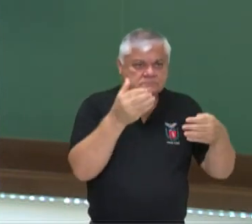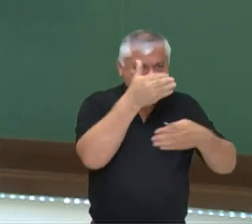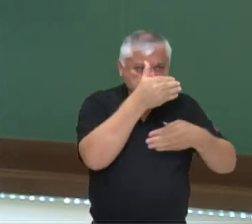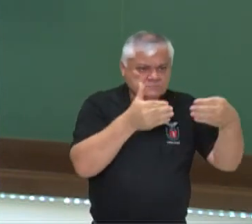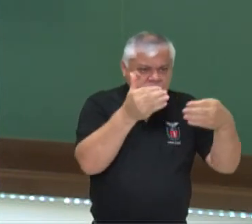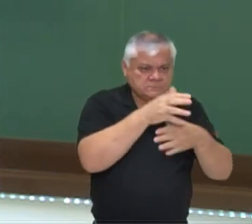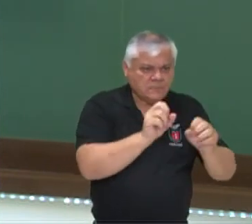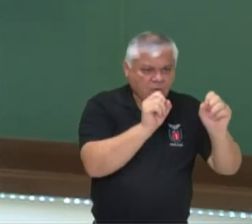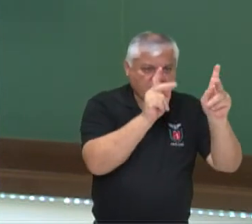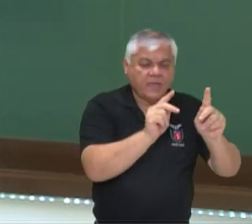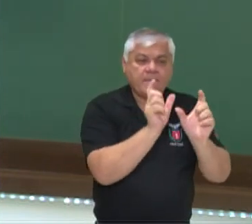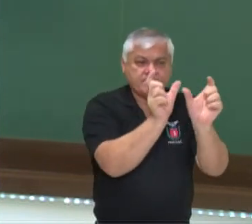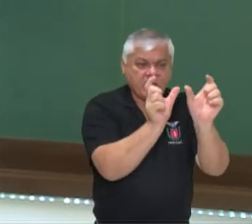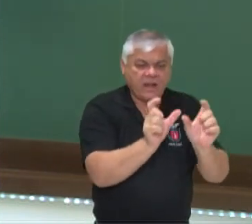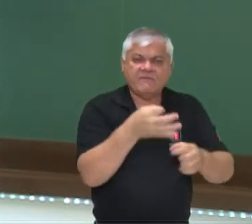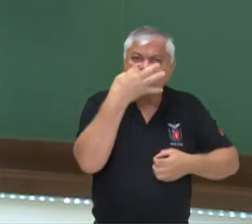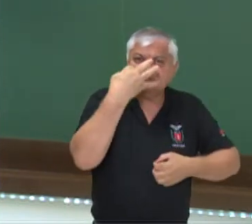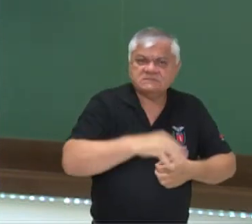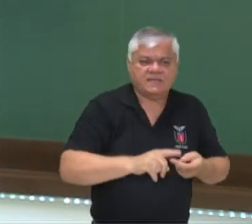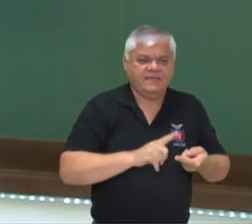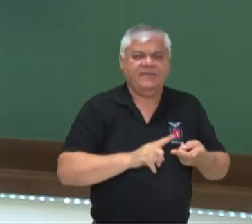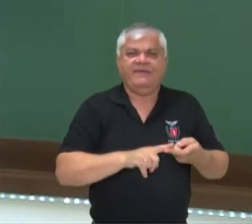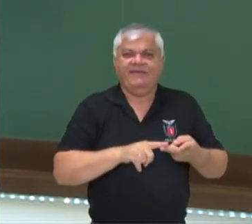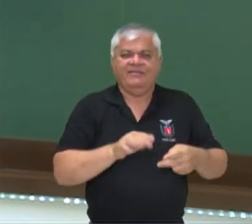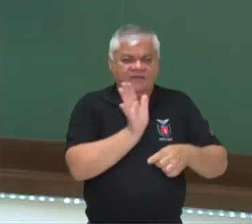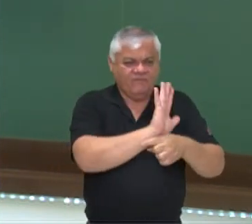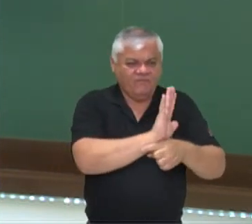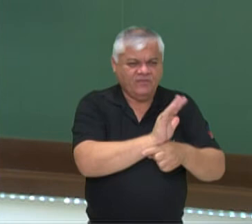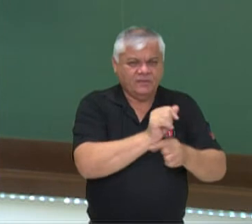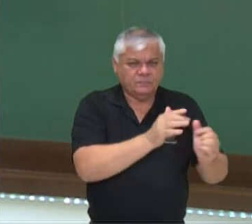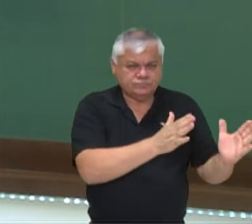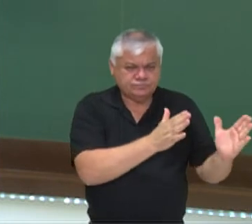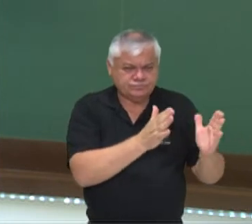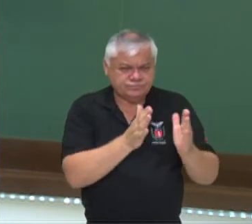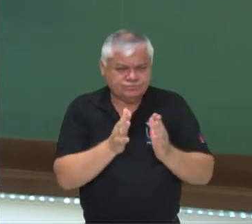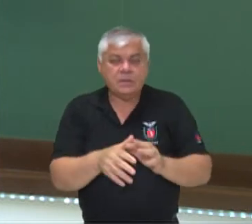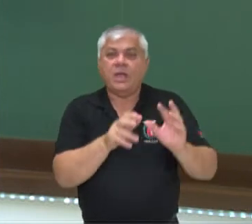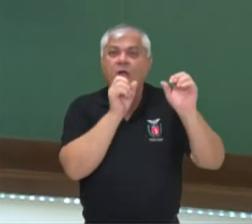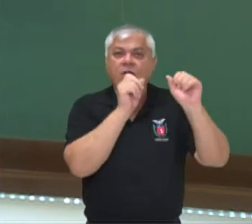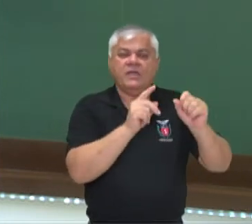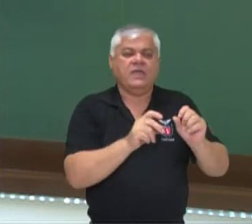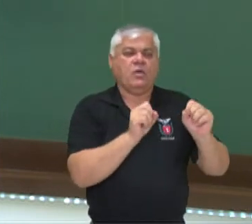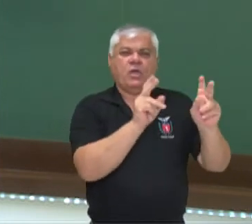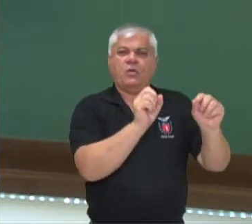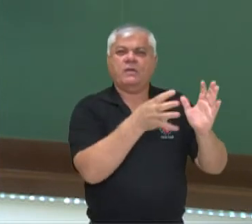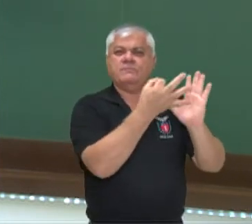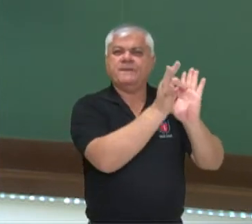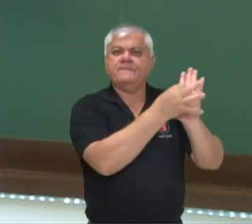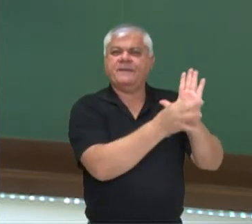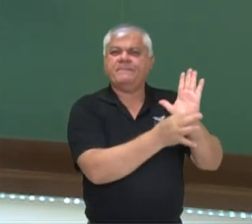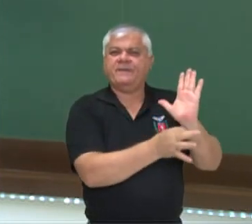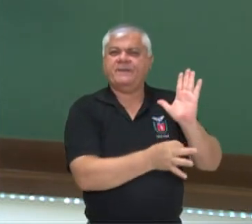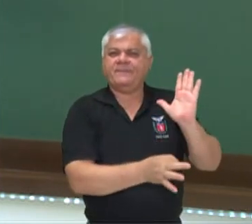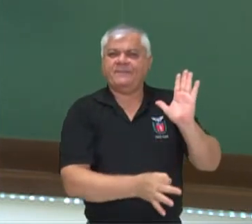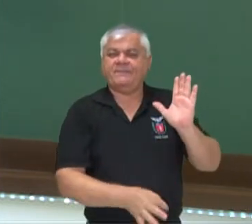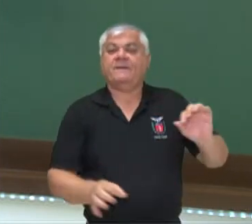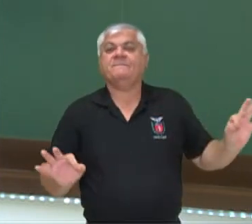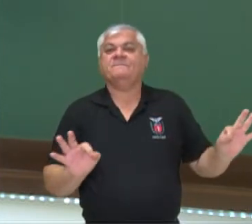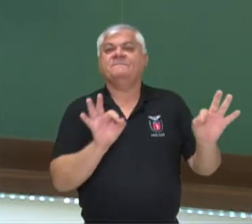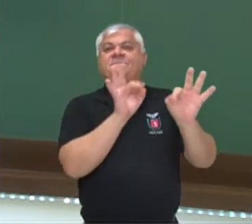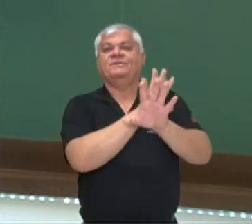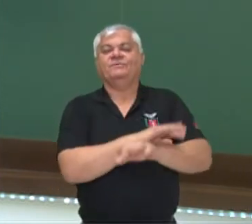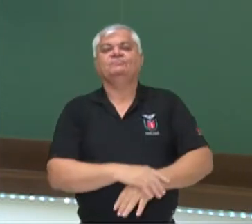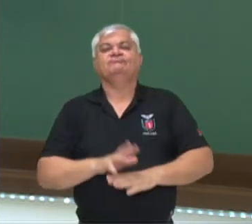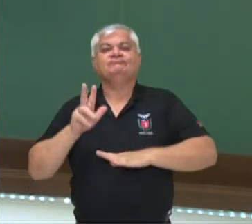som, né? Sugiro que você tenha uma cópia dessa projeção, desse seu discurso, caso, né, dê um problema, você já tem aí um plano